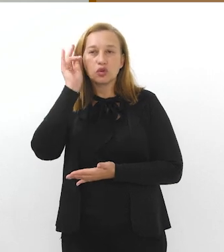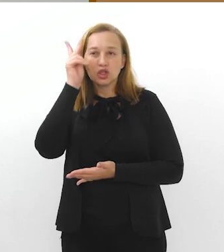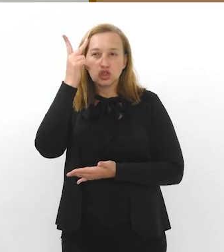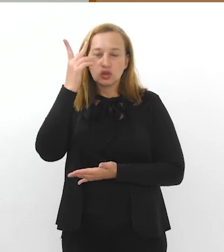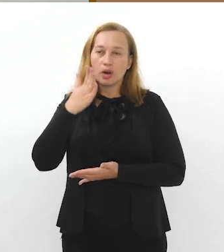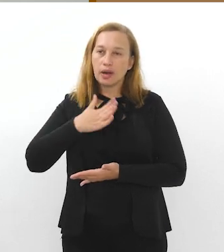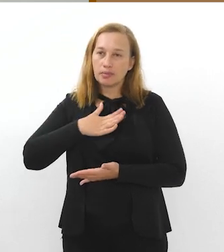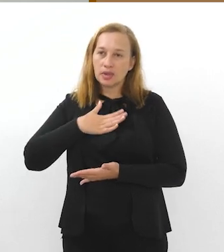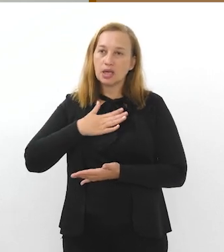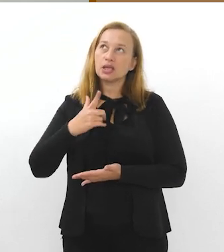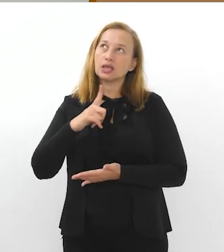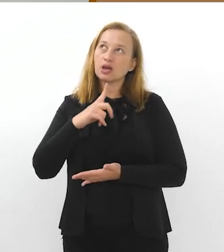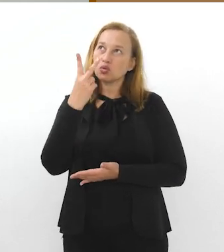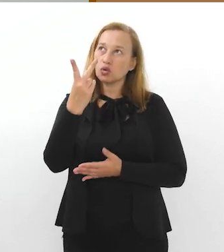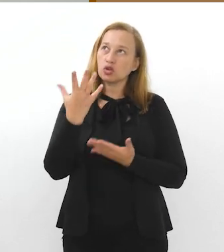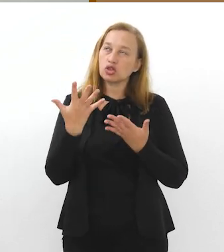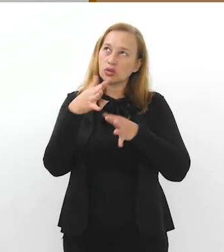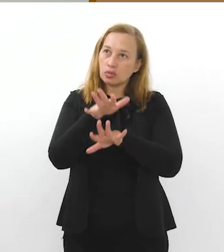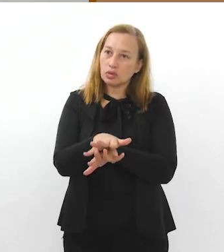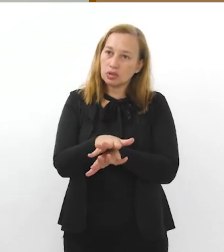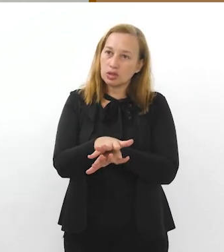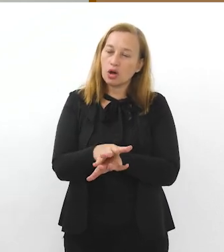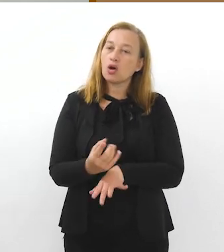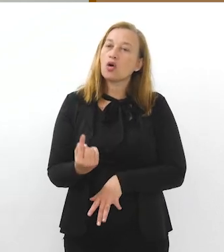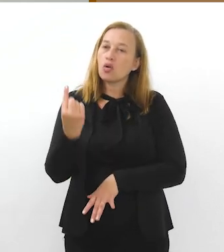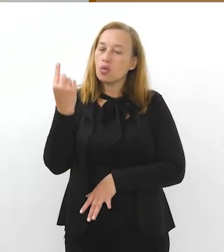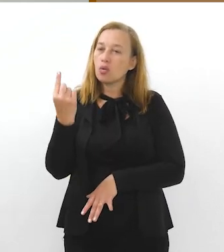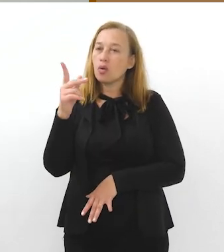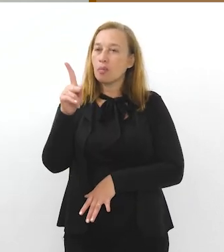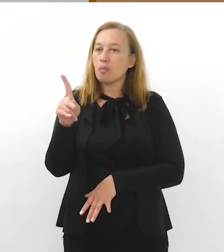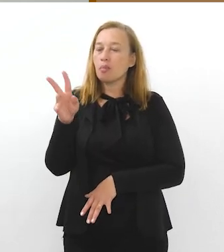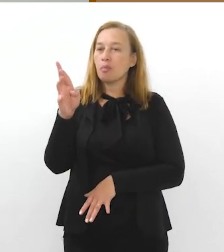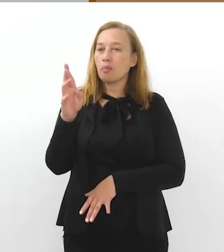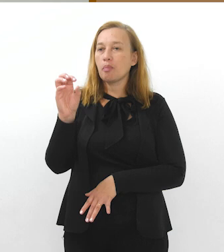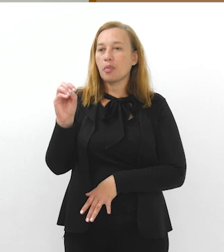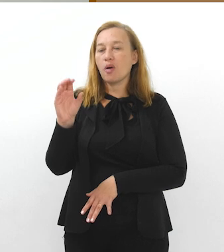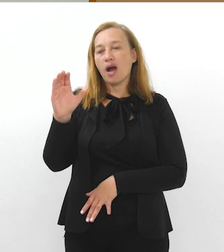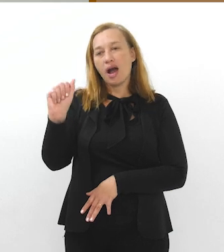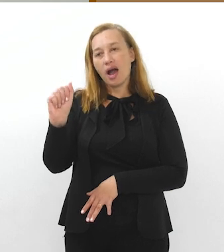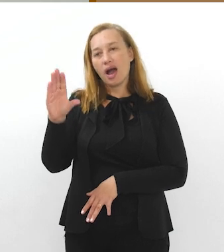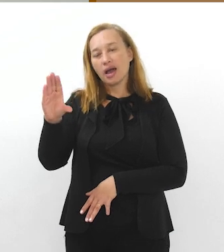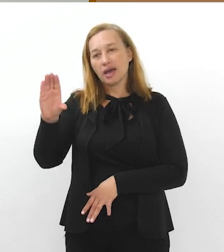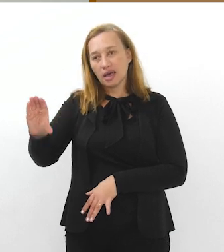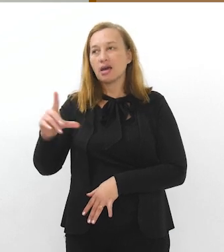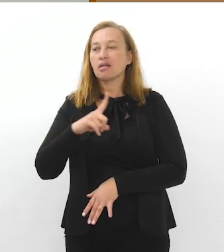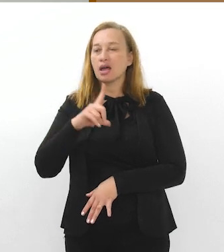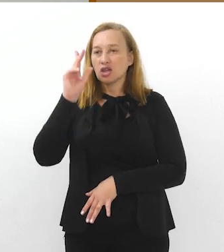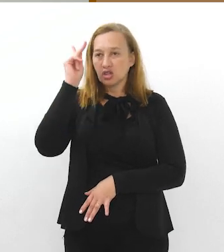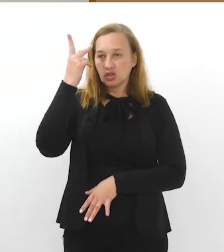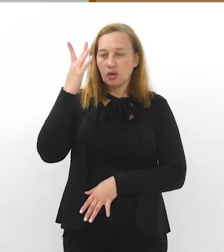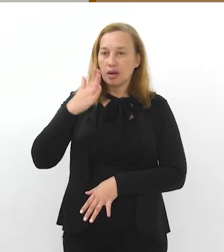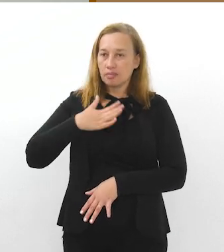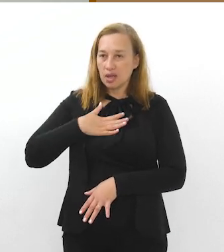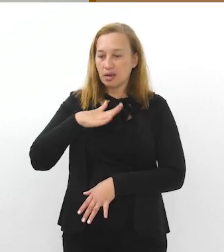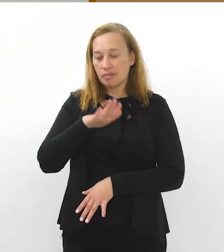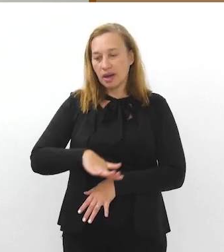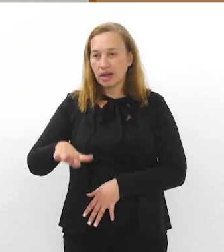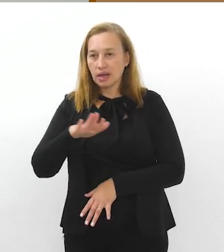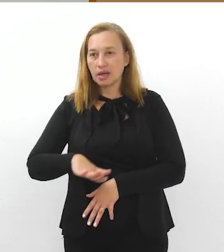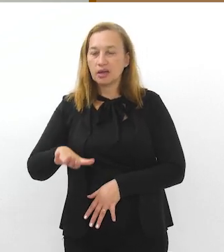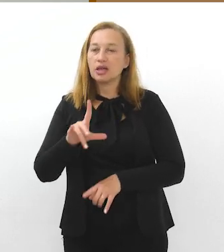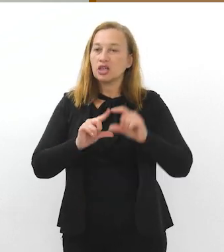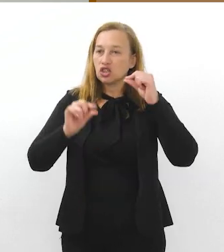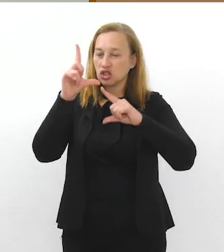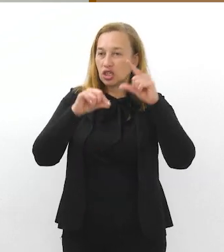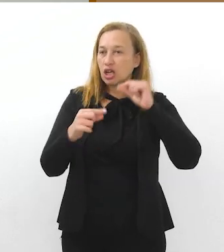tenho dois de inclusão. Um foi feito pelo PROAC, então eu conto a minha história para criança, que é